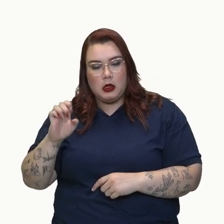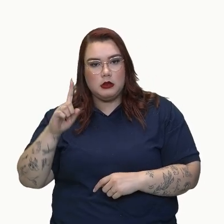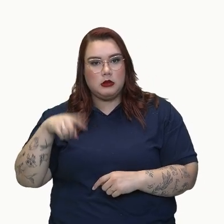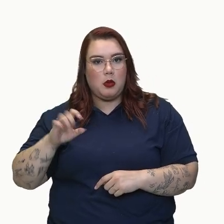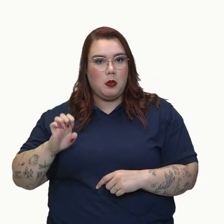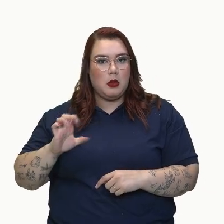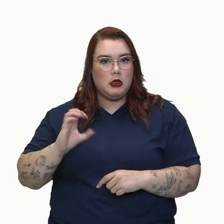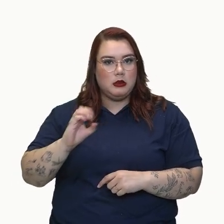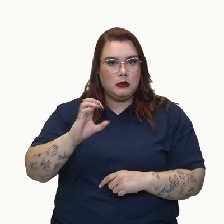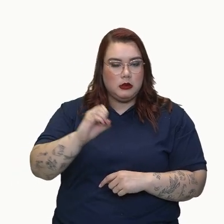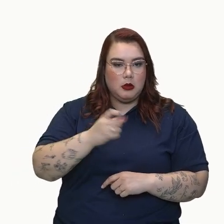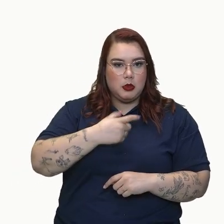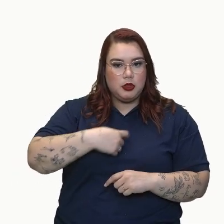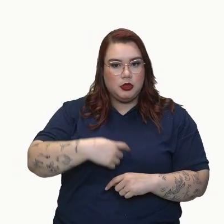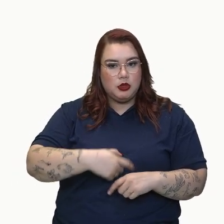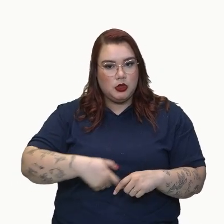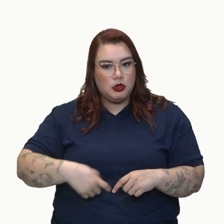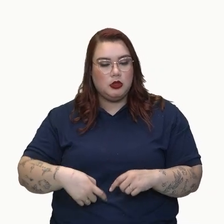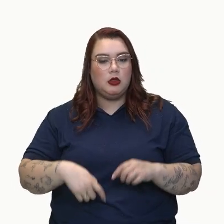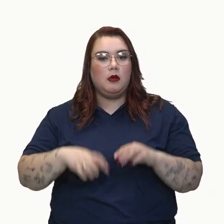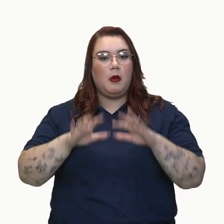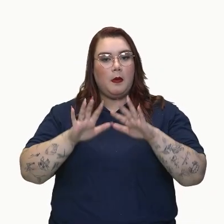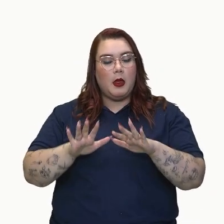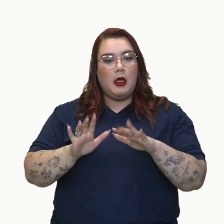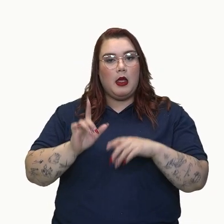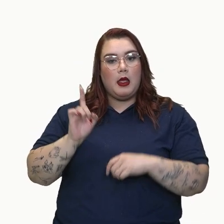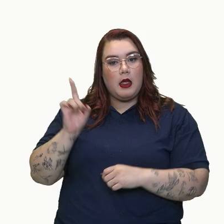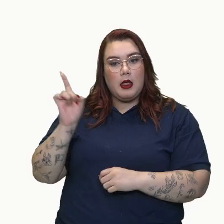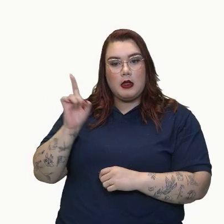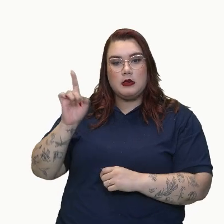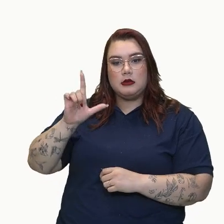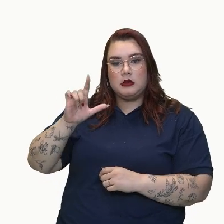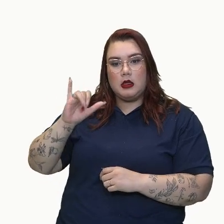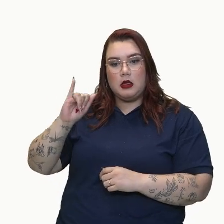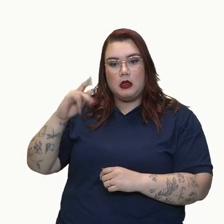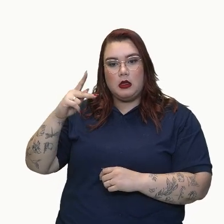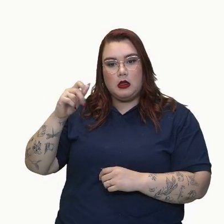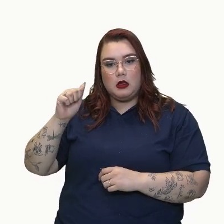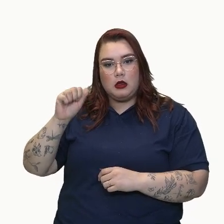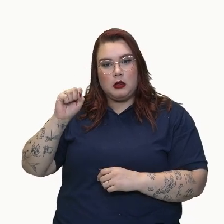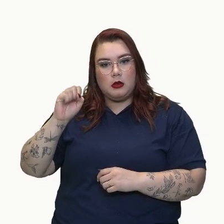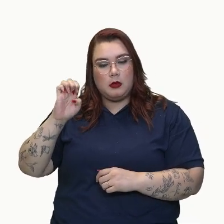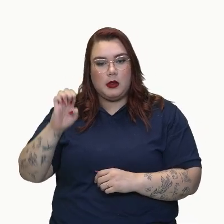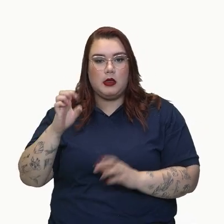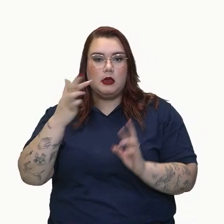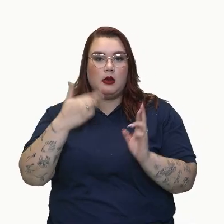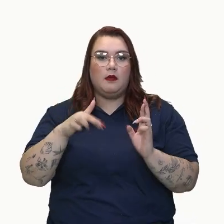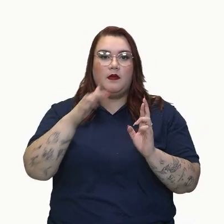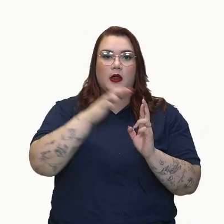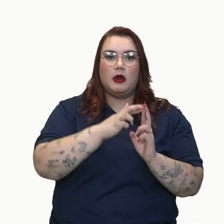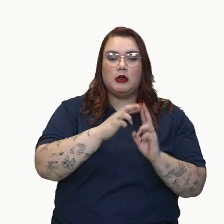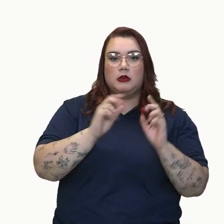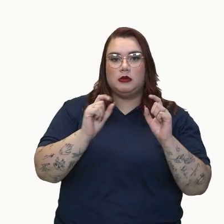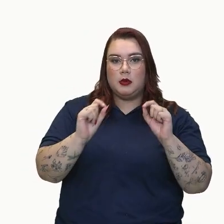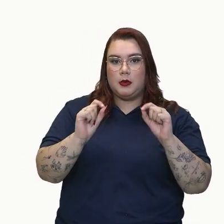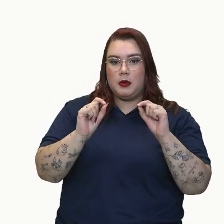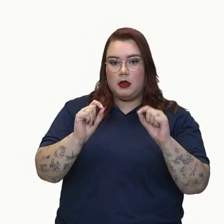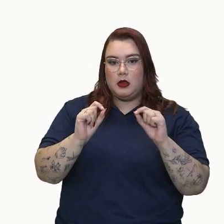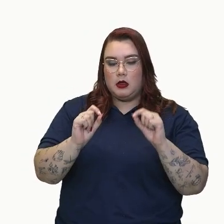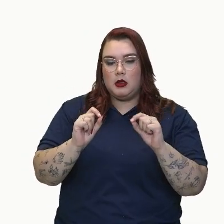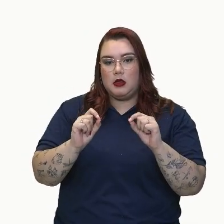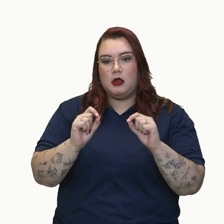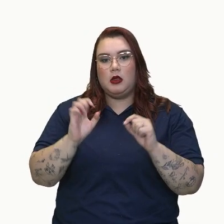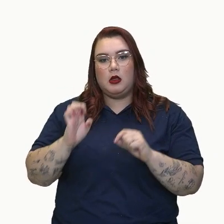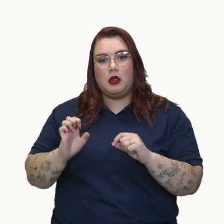note, a pepsina é para proteína. A lipase vem de lipídio, tá? Ou seja, ela é uma